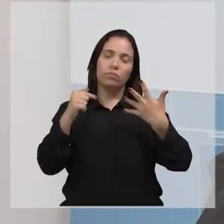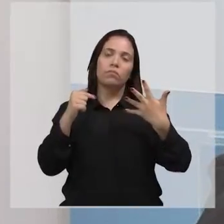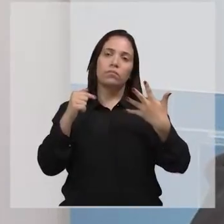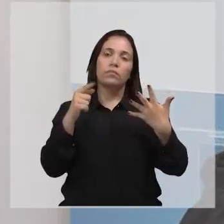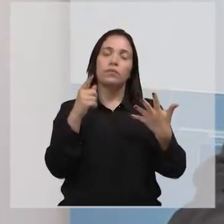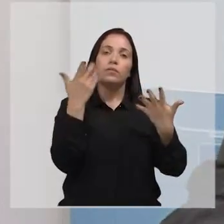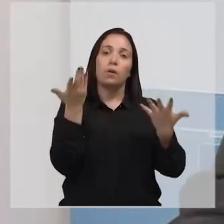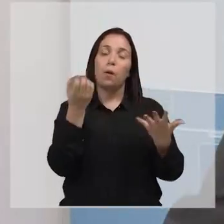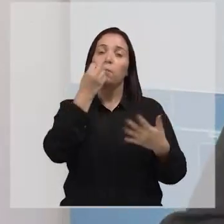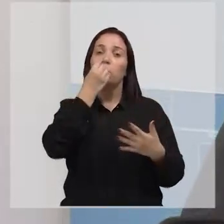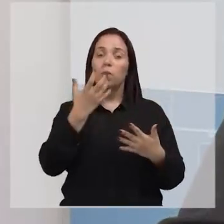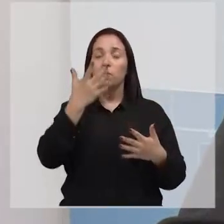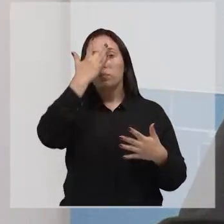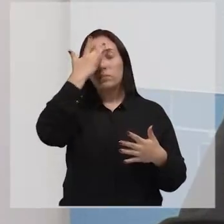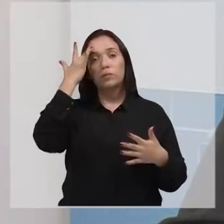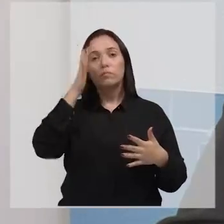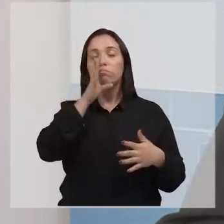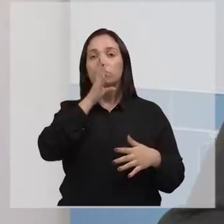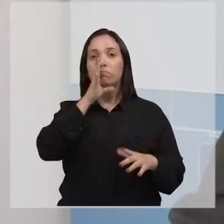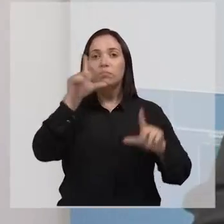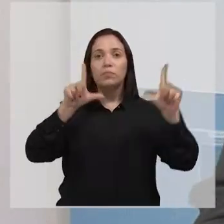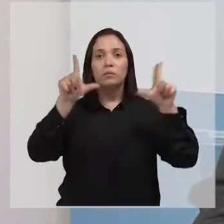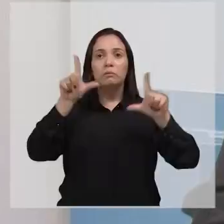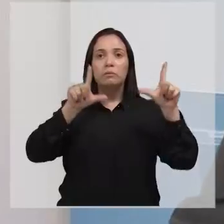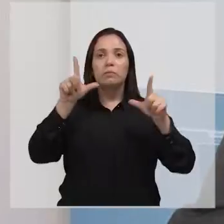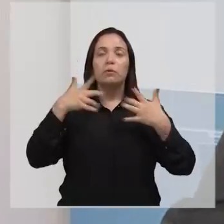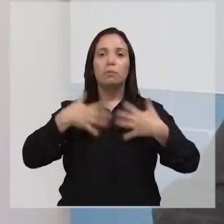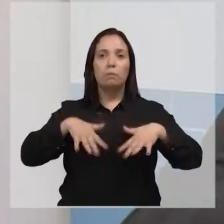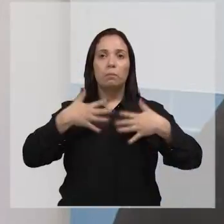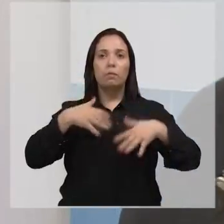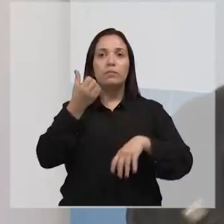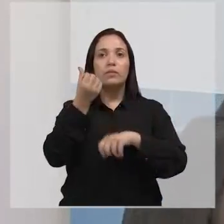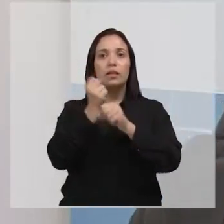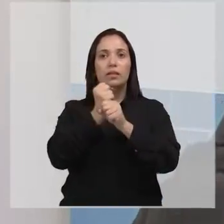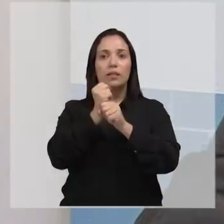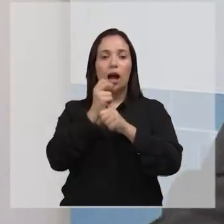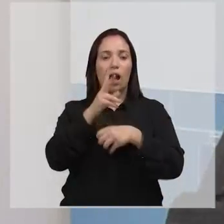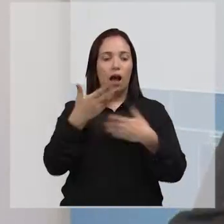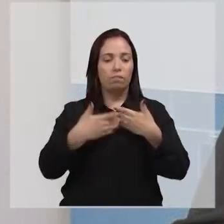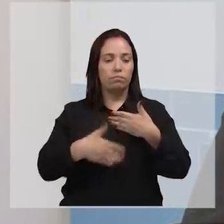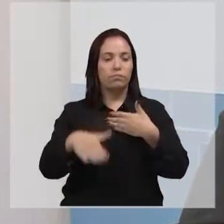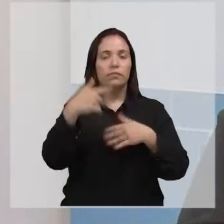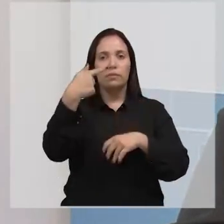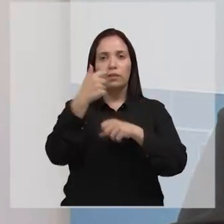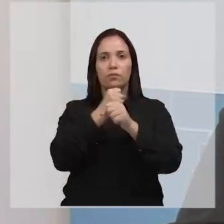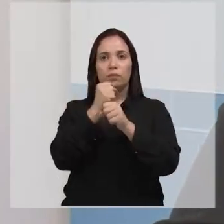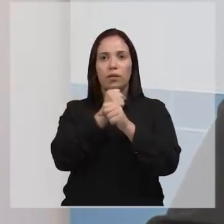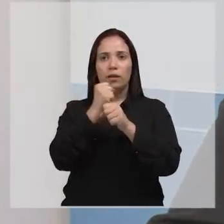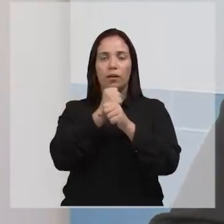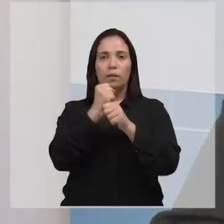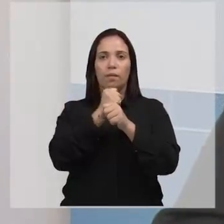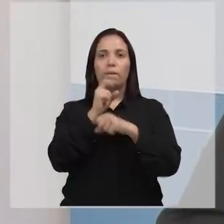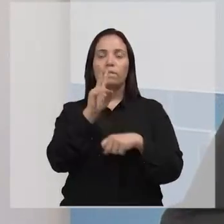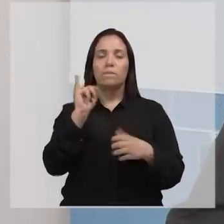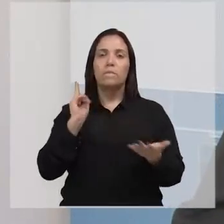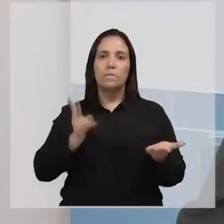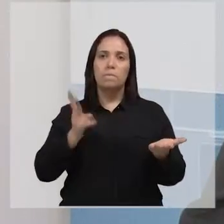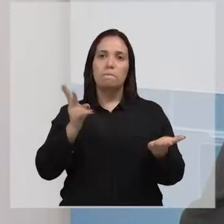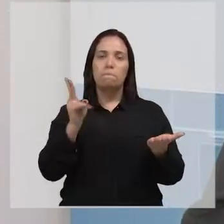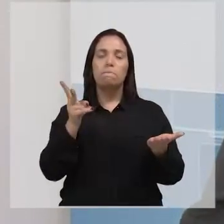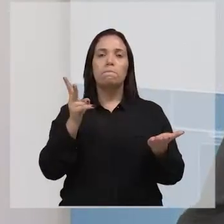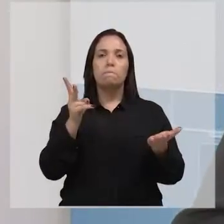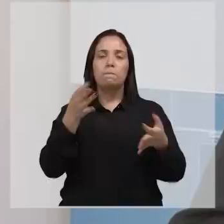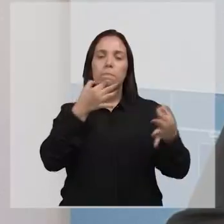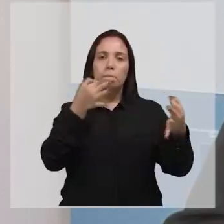programa, graças a Deus, com uma audiência muito boa. 6 anos no ar, estamos indo para o sétimo ano no ar. Se Deus quiser, a gente vai continuar por